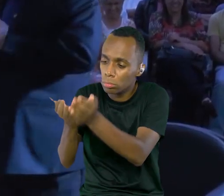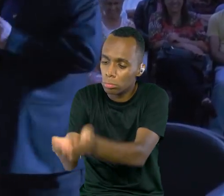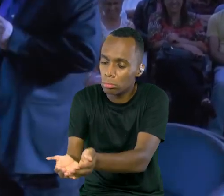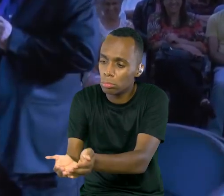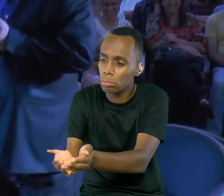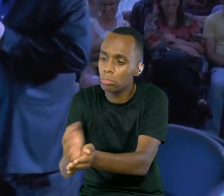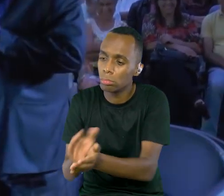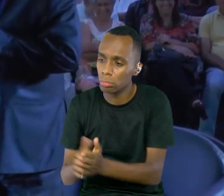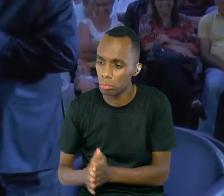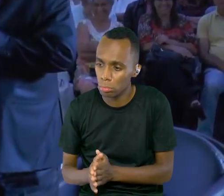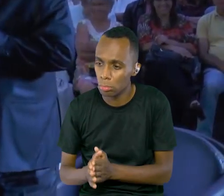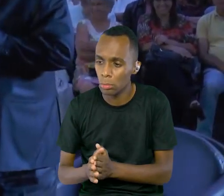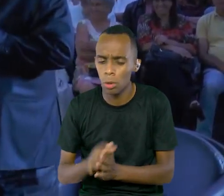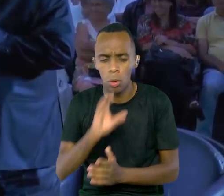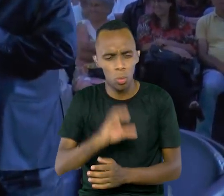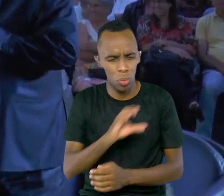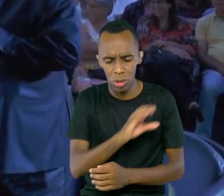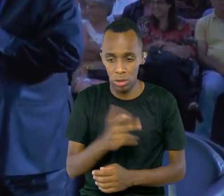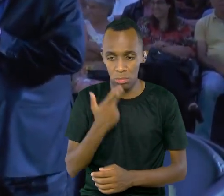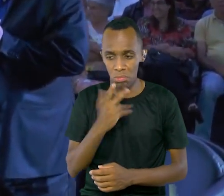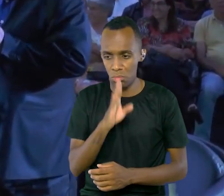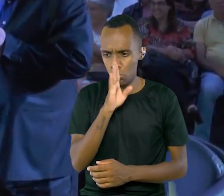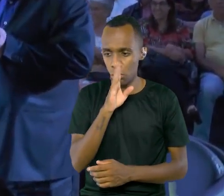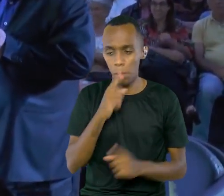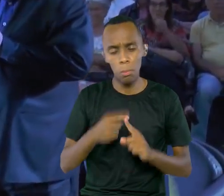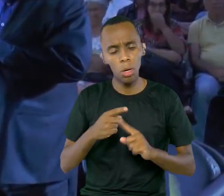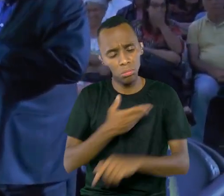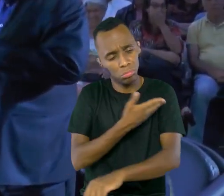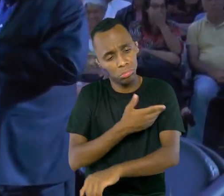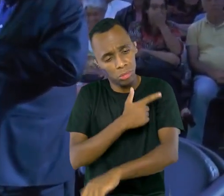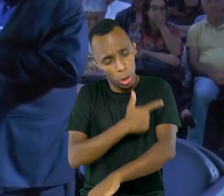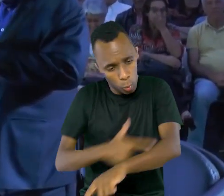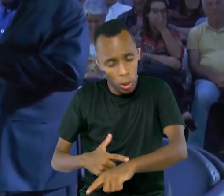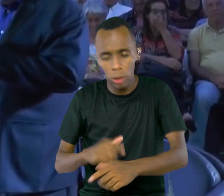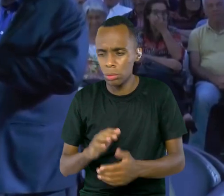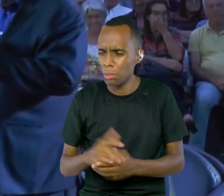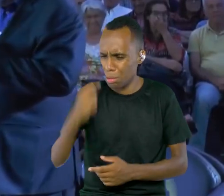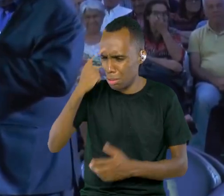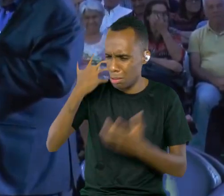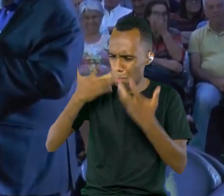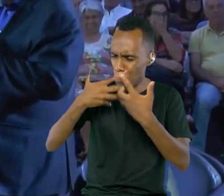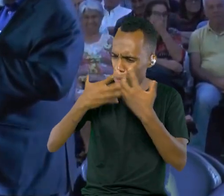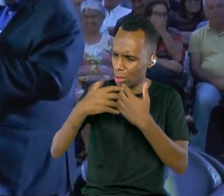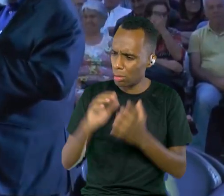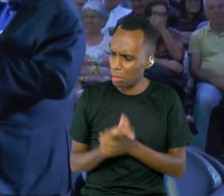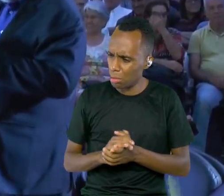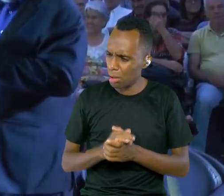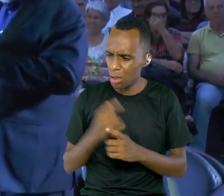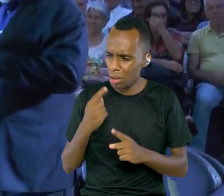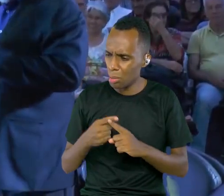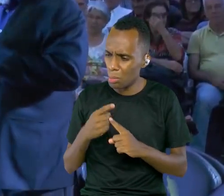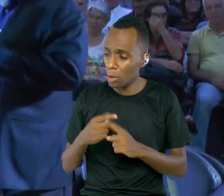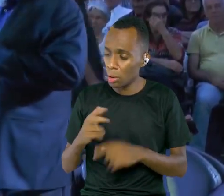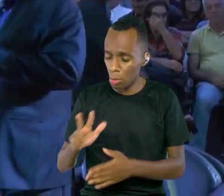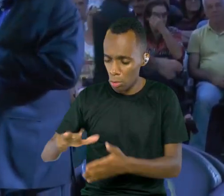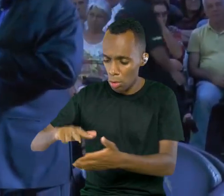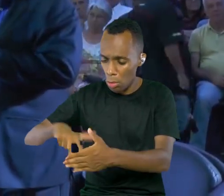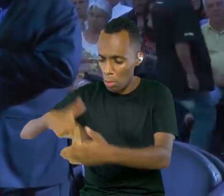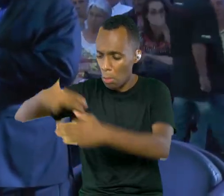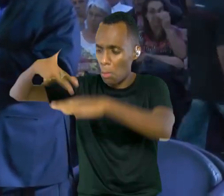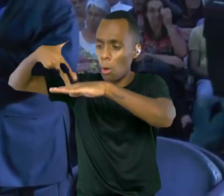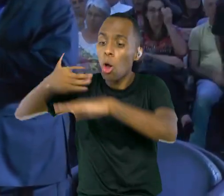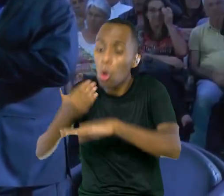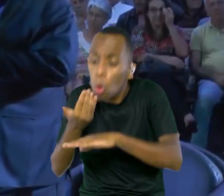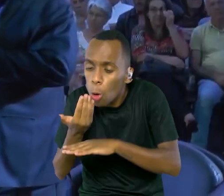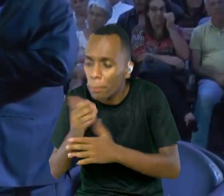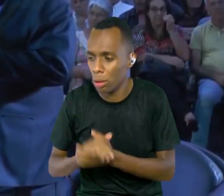e coloca em cima do túmulo. O cristão nada fala porque ele é educado, mas ele pensa por dentro, ué, que